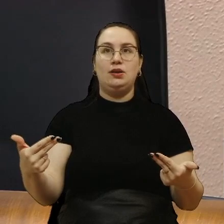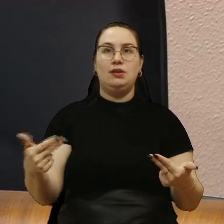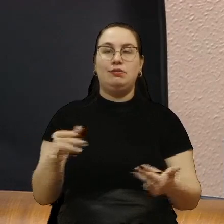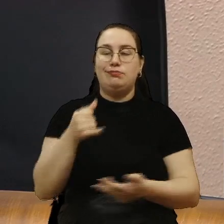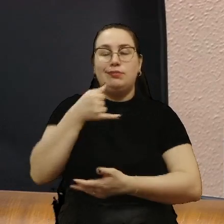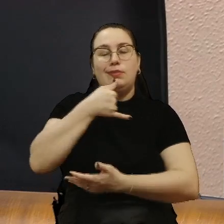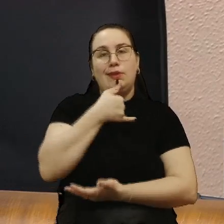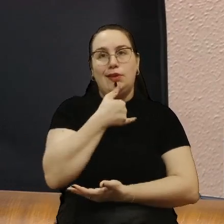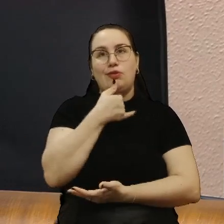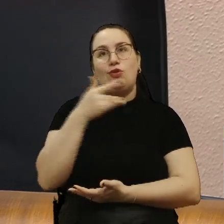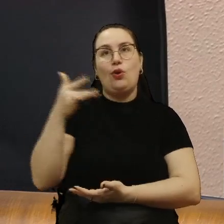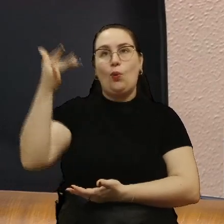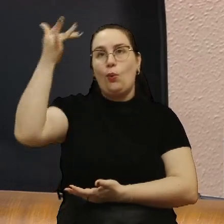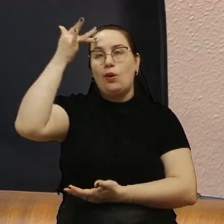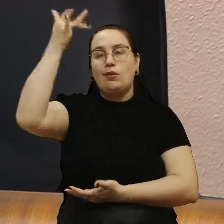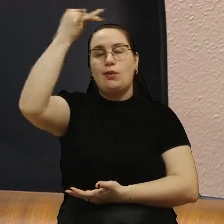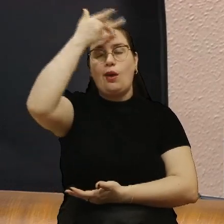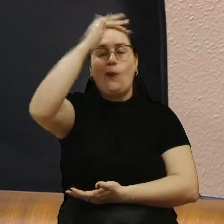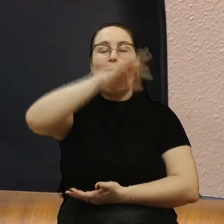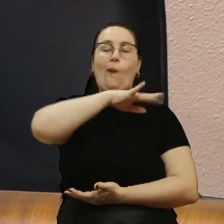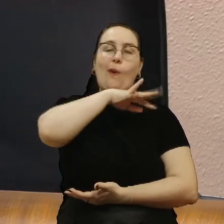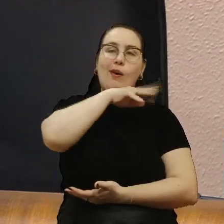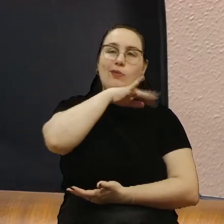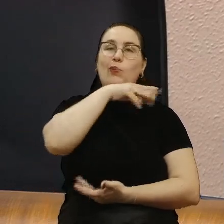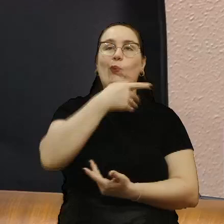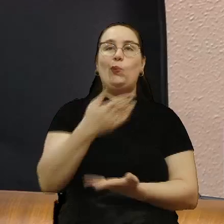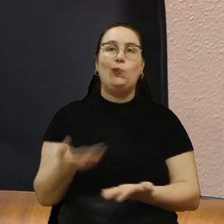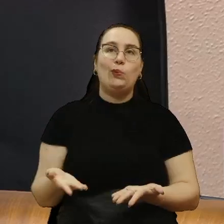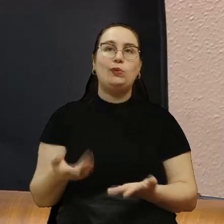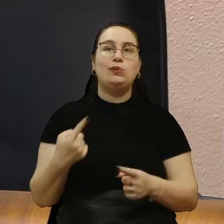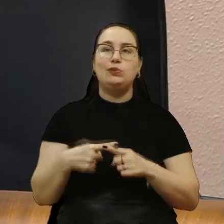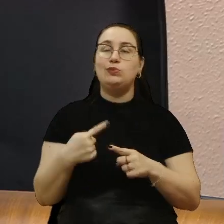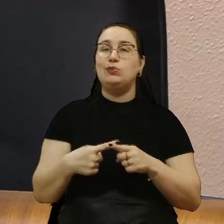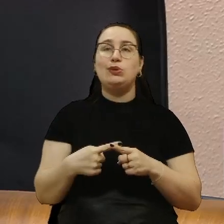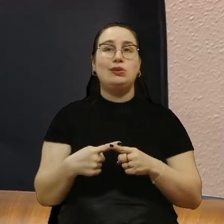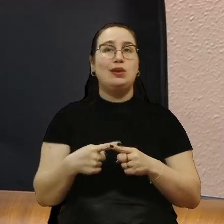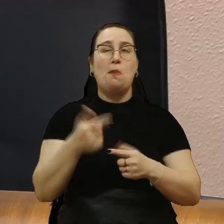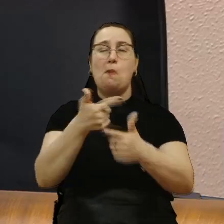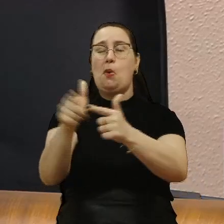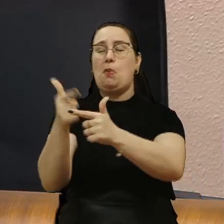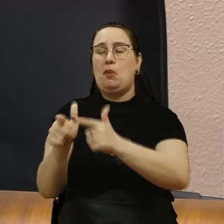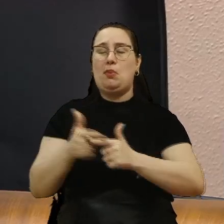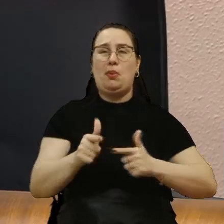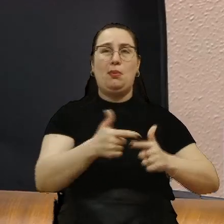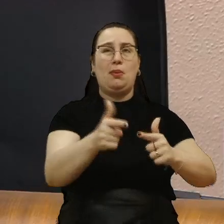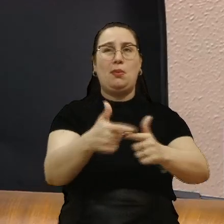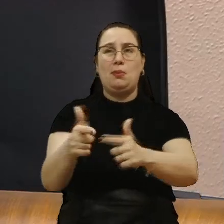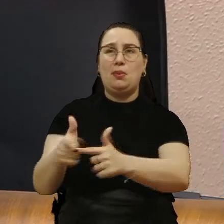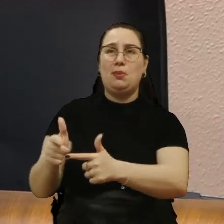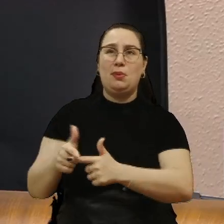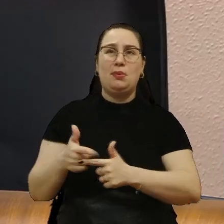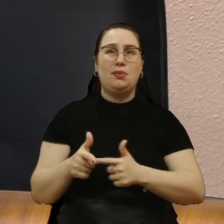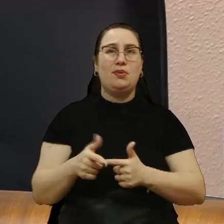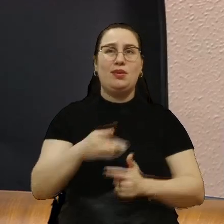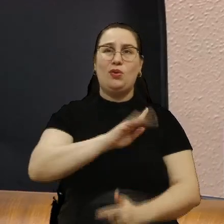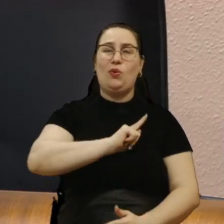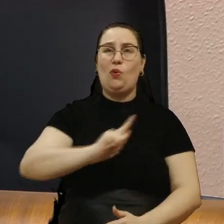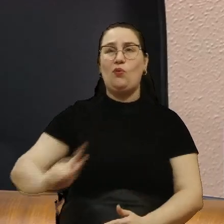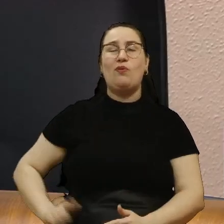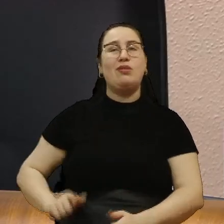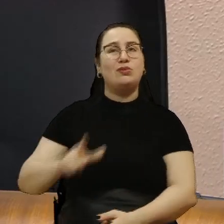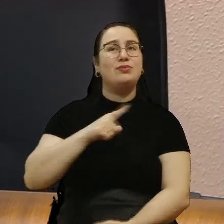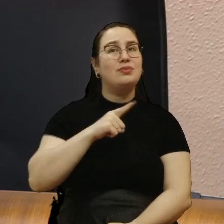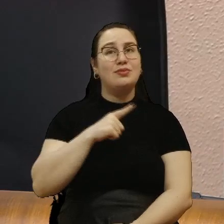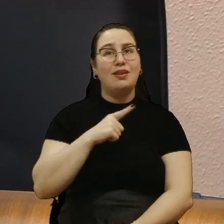entristecidos e com a sua saúde mental ruim, em razão dos problemas todos que esse governo tem,